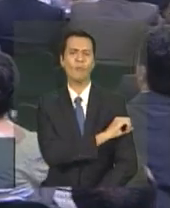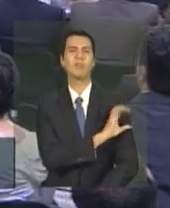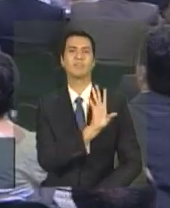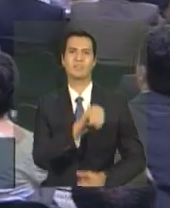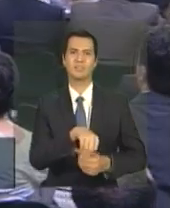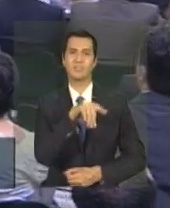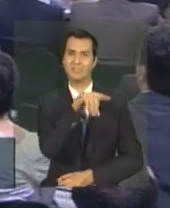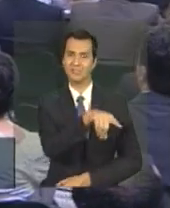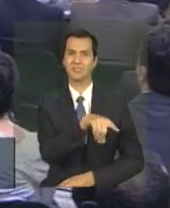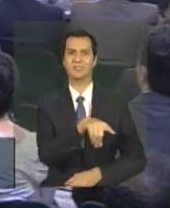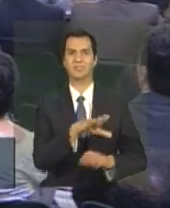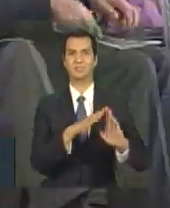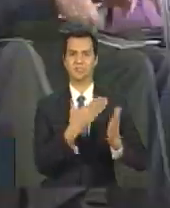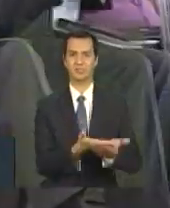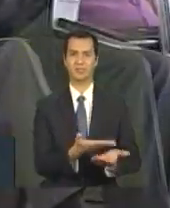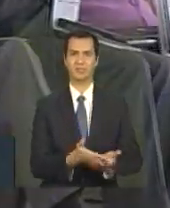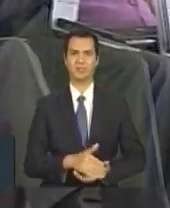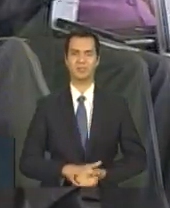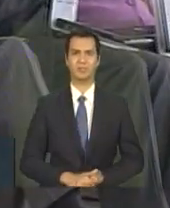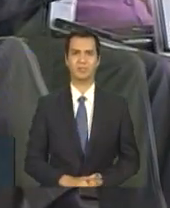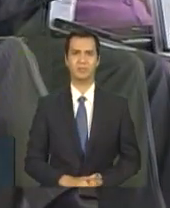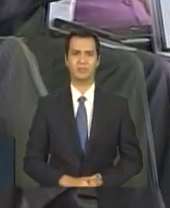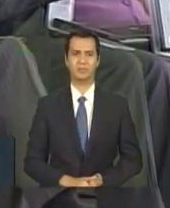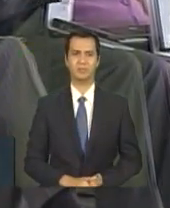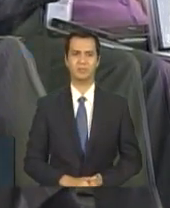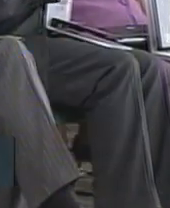Isabela Hendricks.